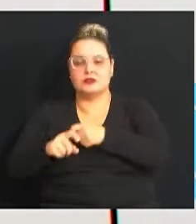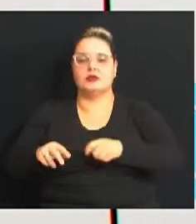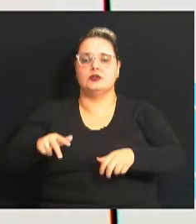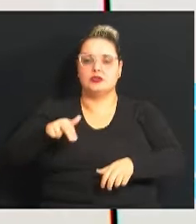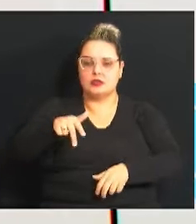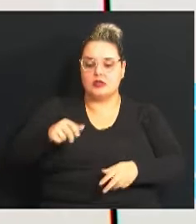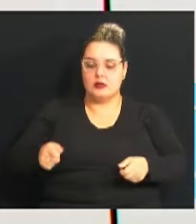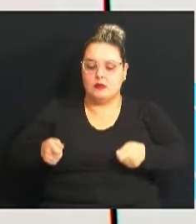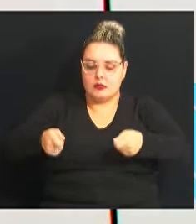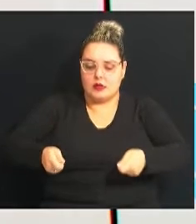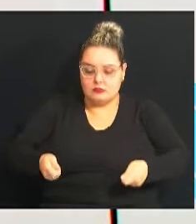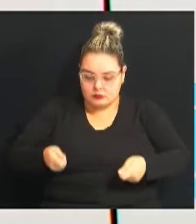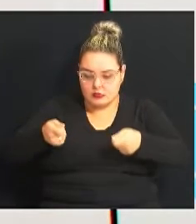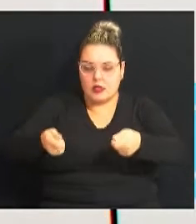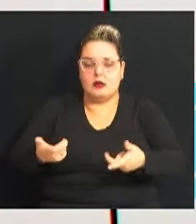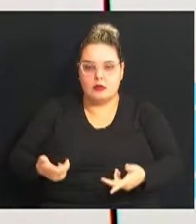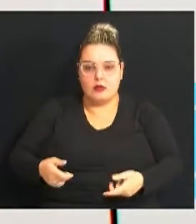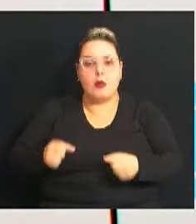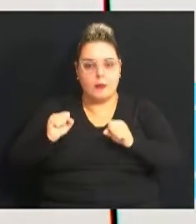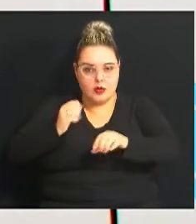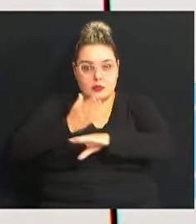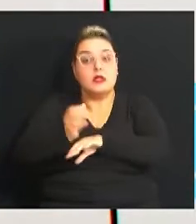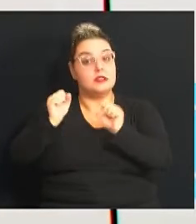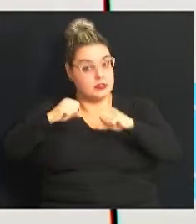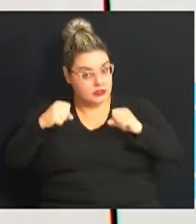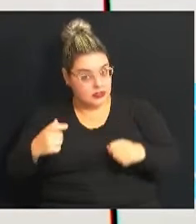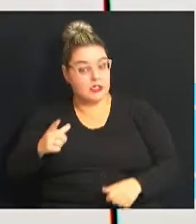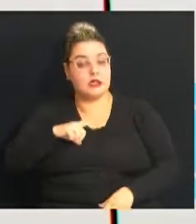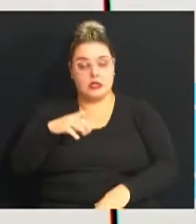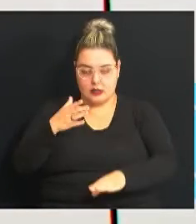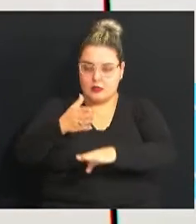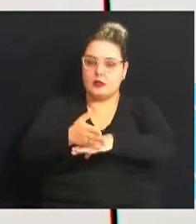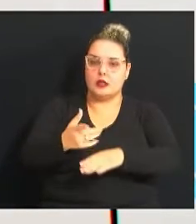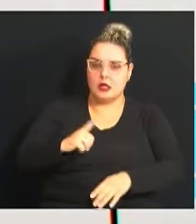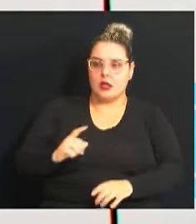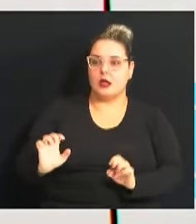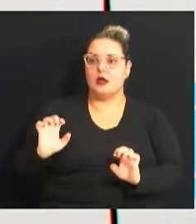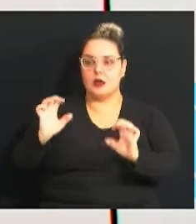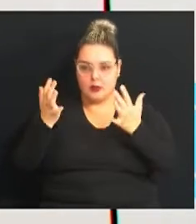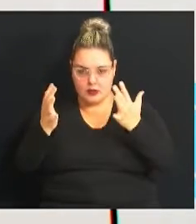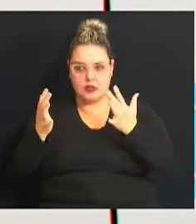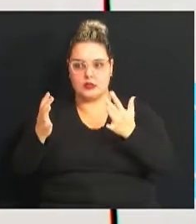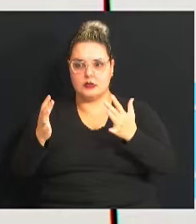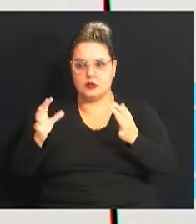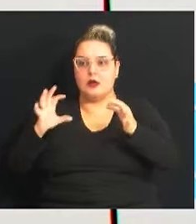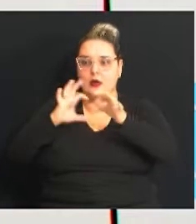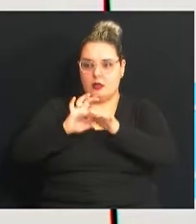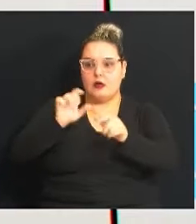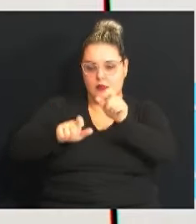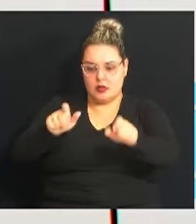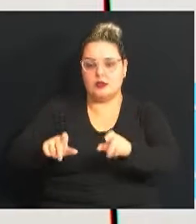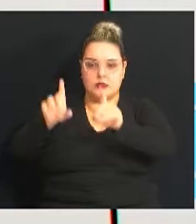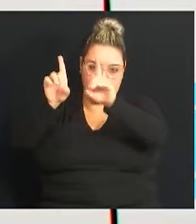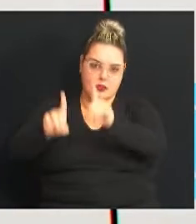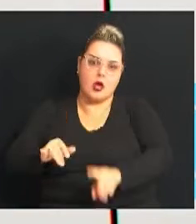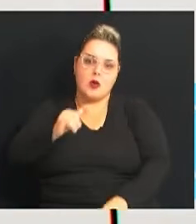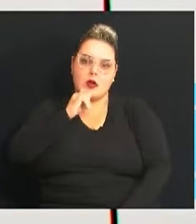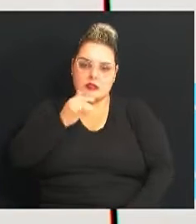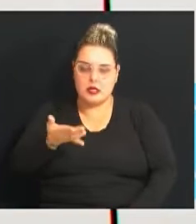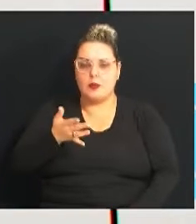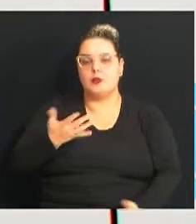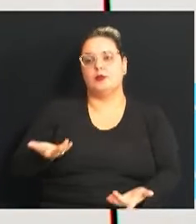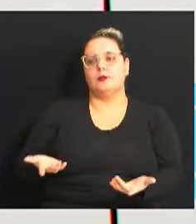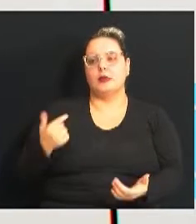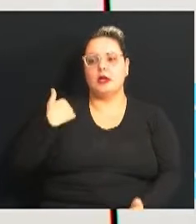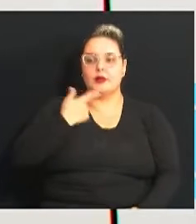como participar. Sim, tem como participar. A gente também tem alguns eventos que é ligado à pessoa com deficiência. Vou dar um exemplo aqui, para a gente